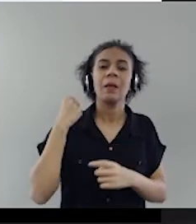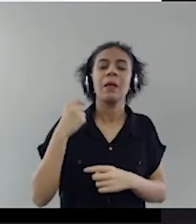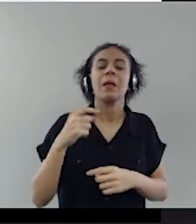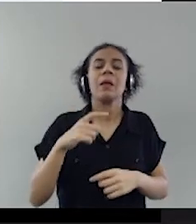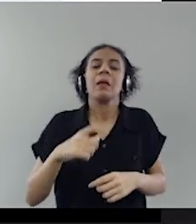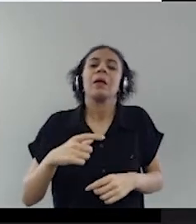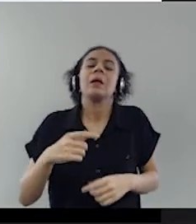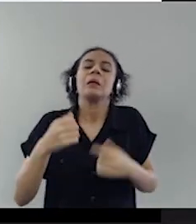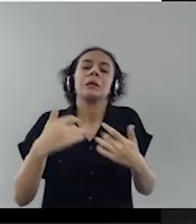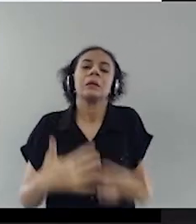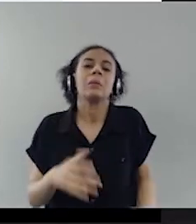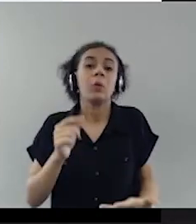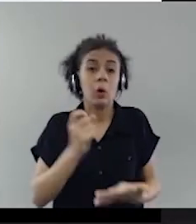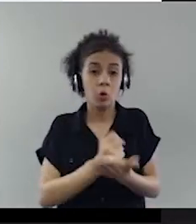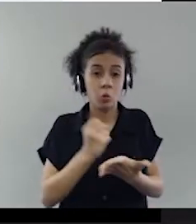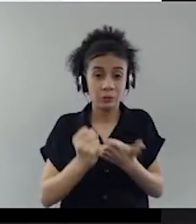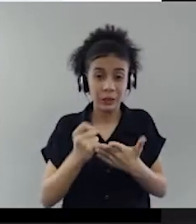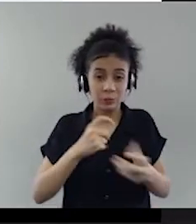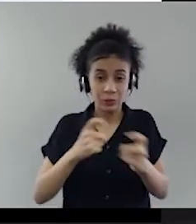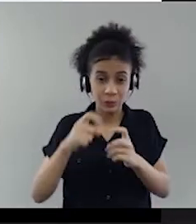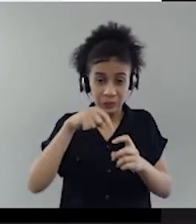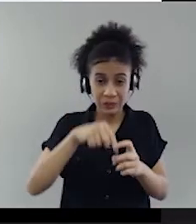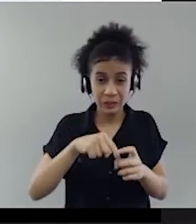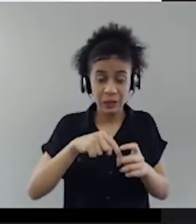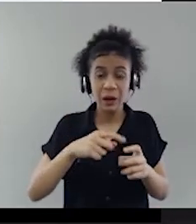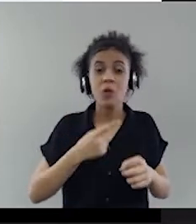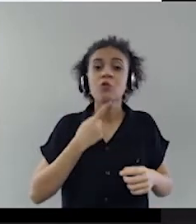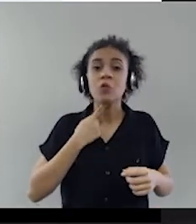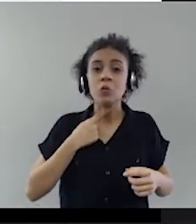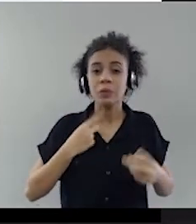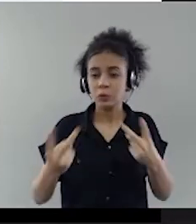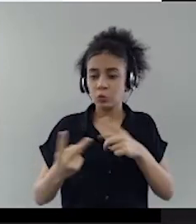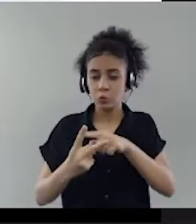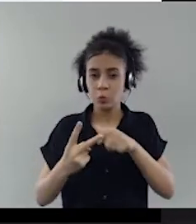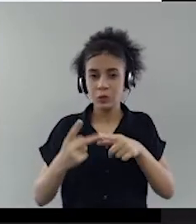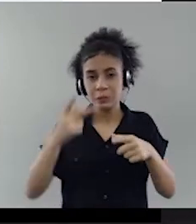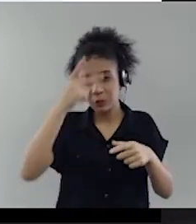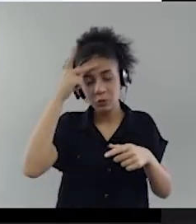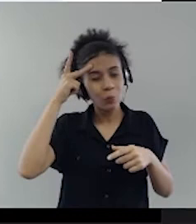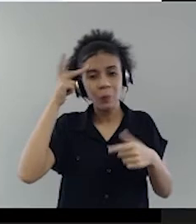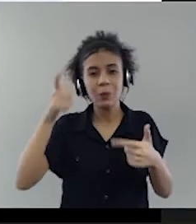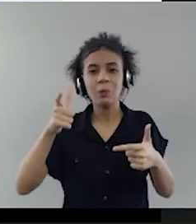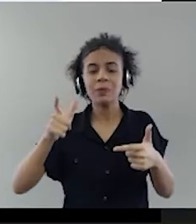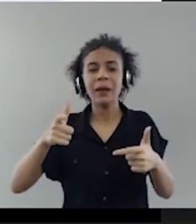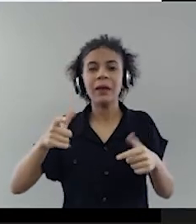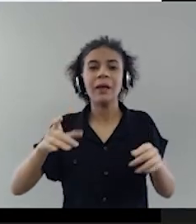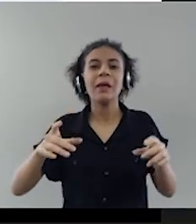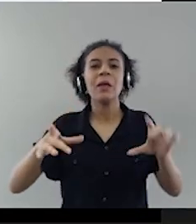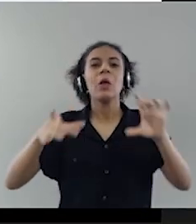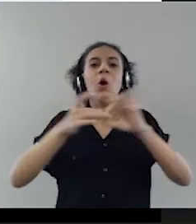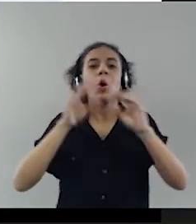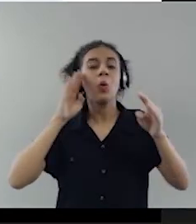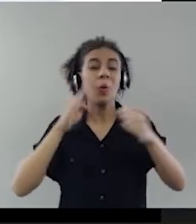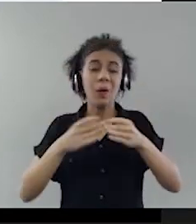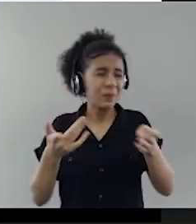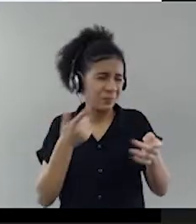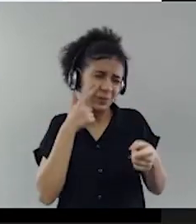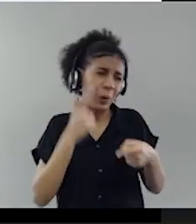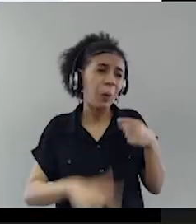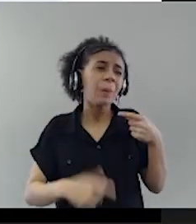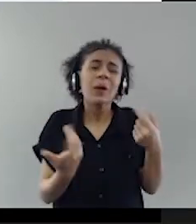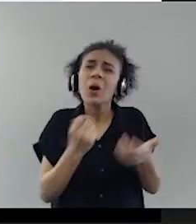Meirelles, está dizendo que o contrato administrativo, a vontade das partes, ela é antagônica. Que não faz sentido em um contrato de longo prazo.